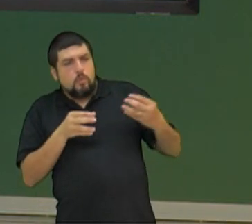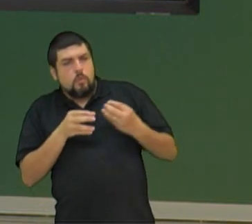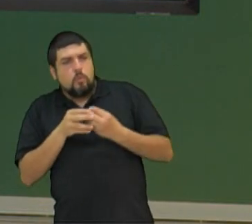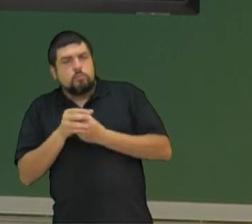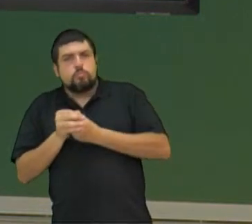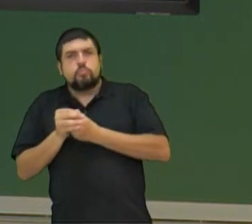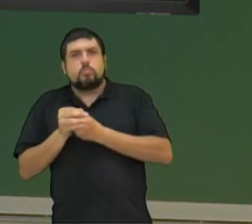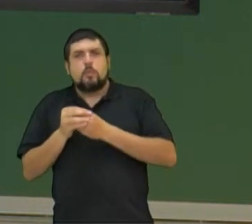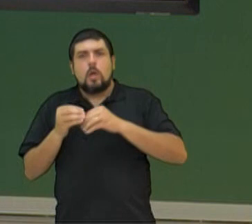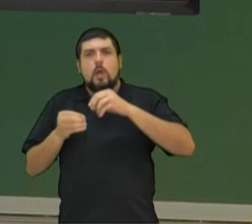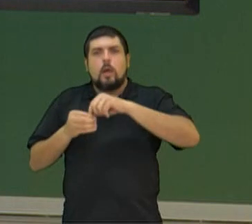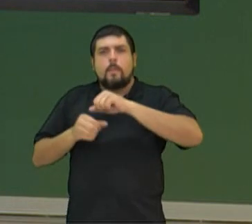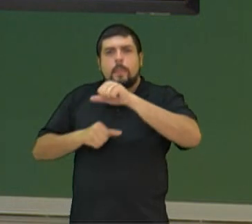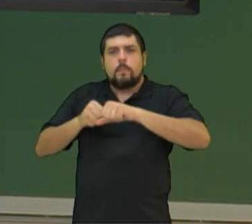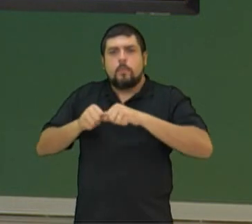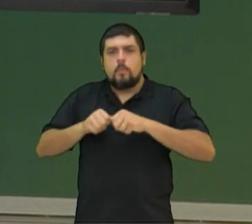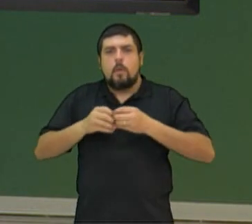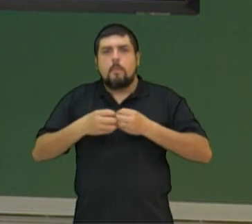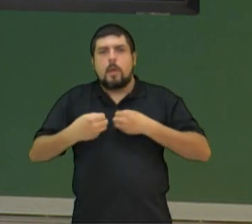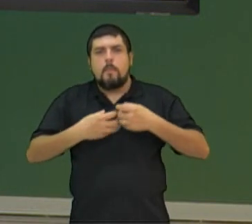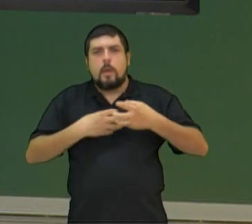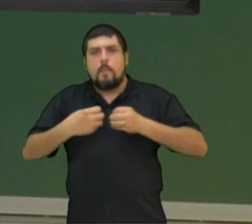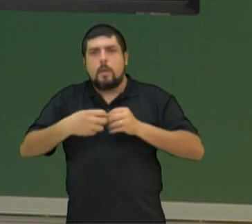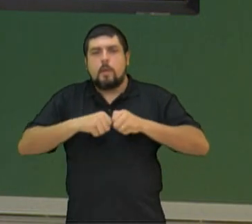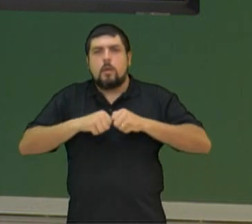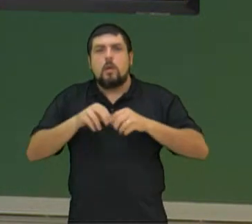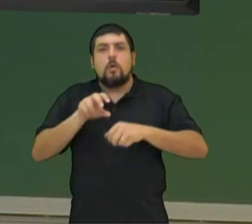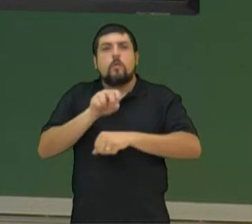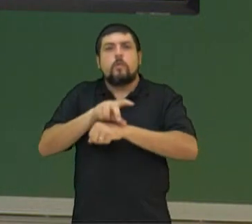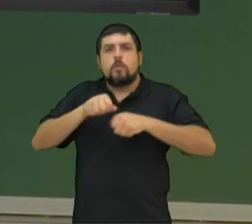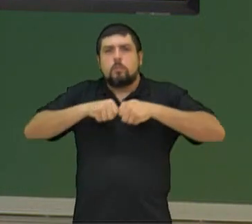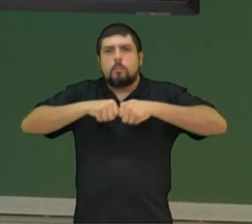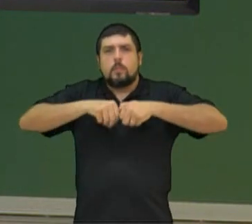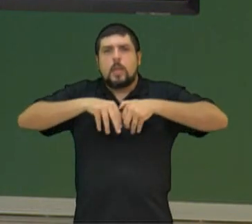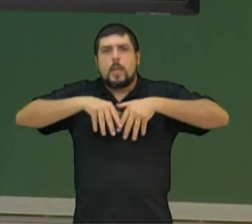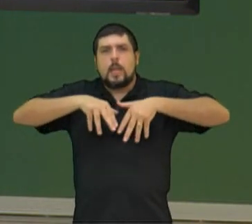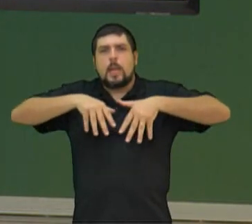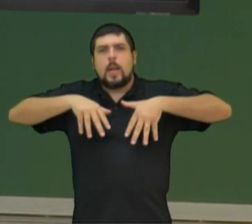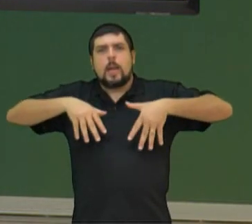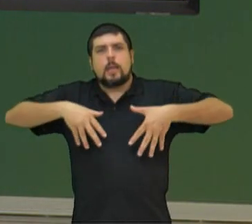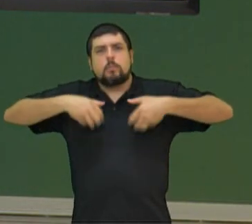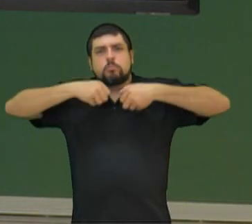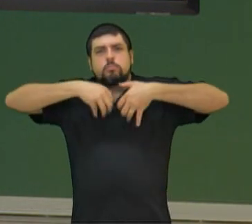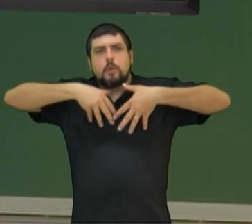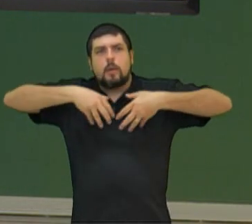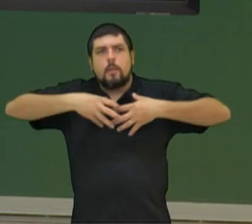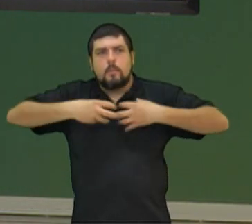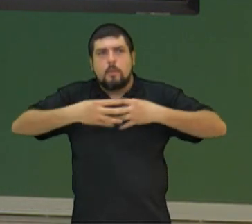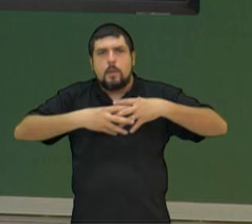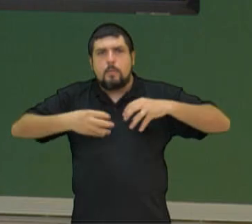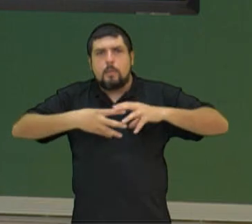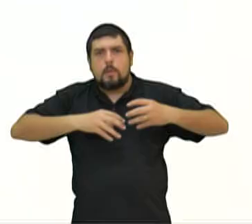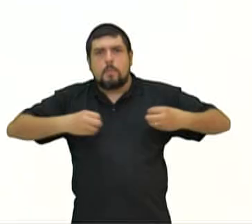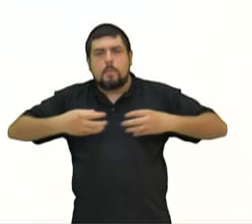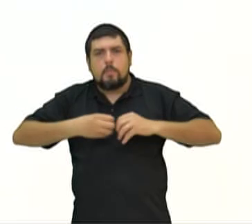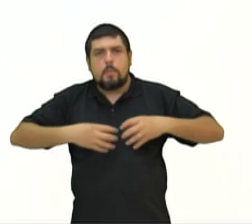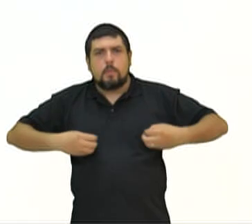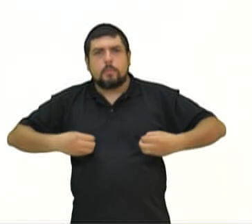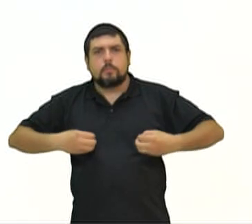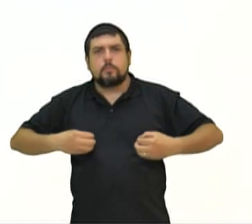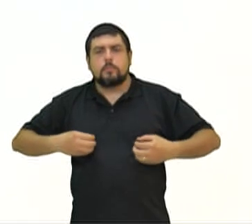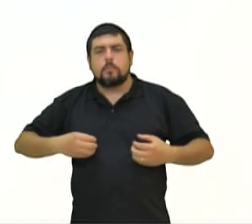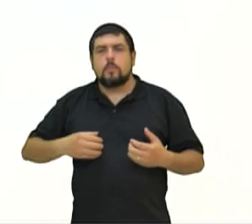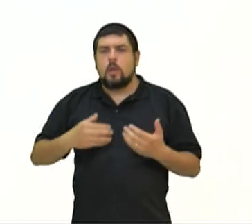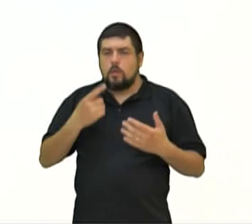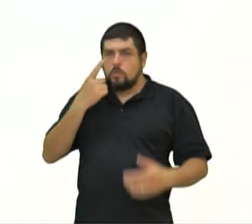a produzir mais vírus. E aí, olha só, cada coisinha rosinha desse na imagem é um material